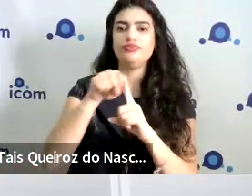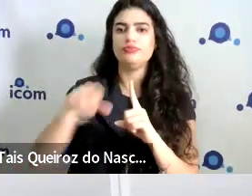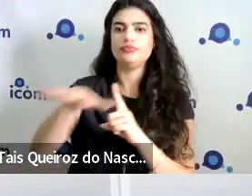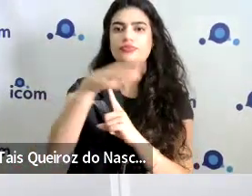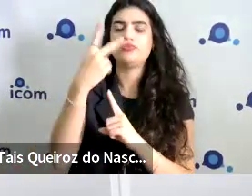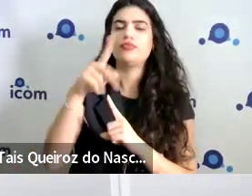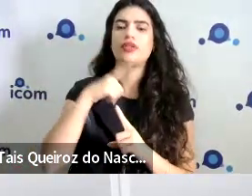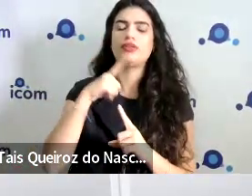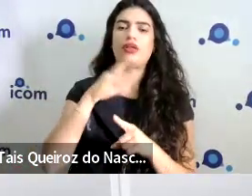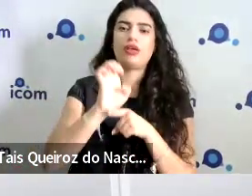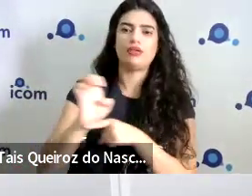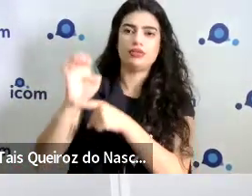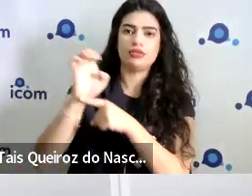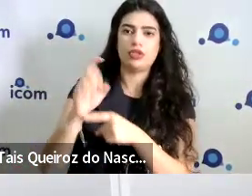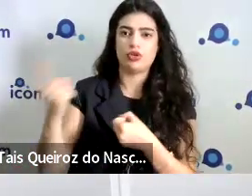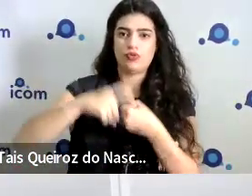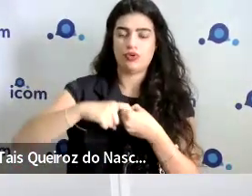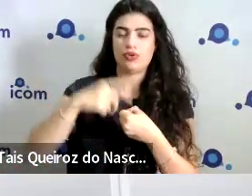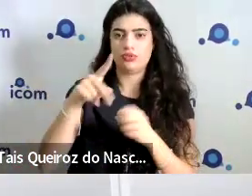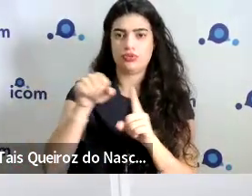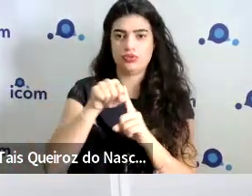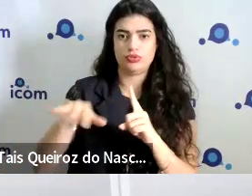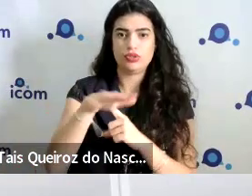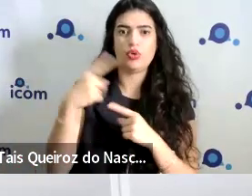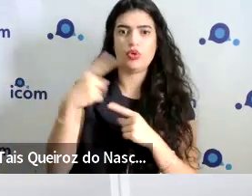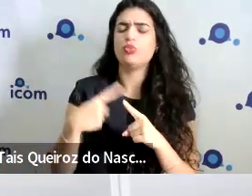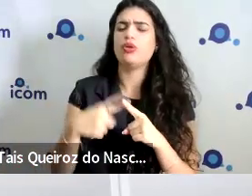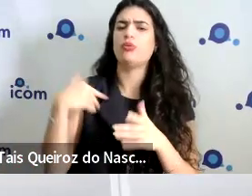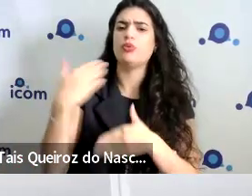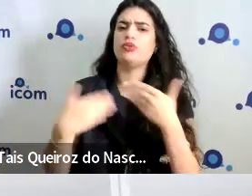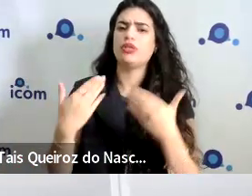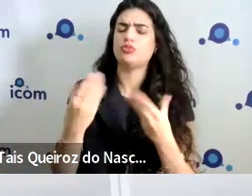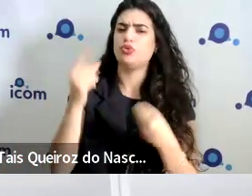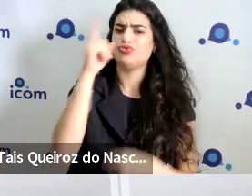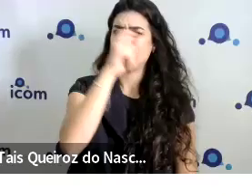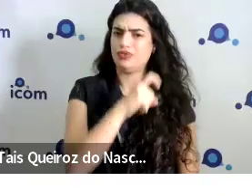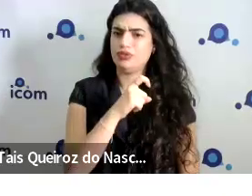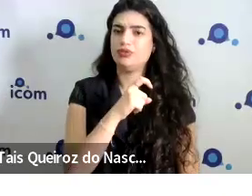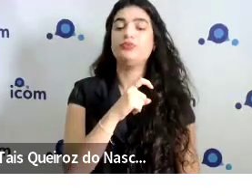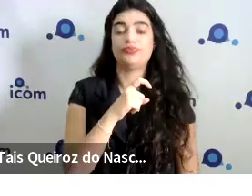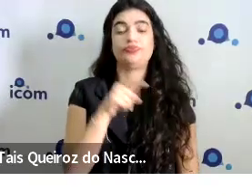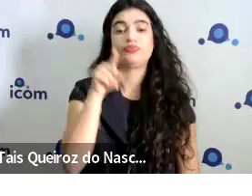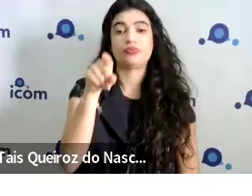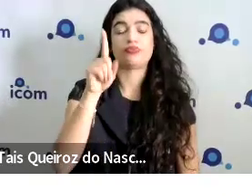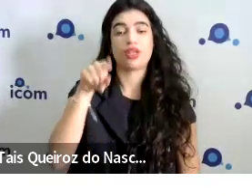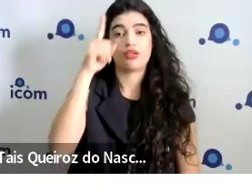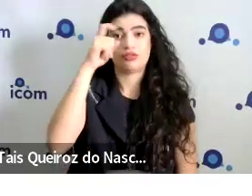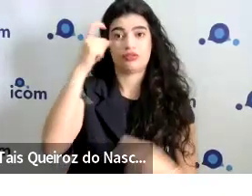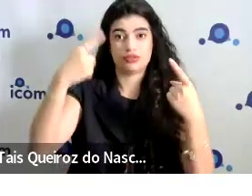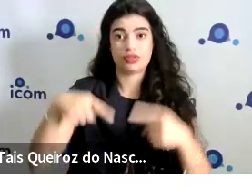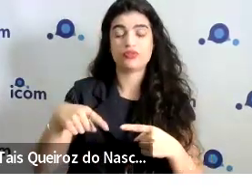para devolver o bem-estar social, por que que esse processo é tão complexo? E aí isso foi um desafio